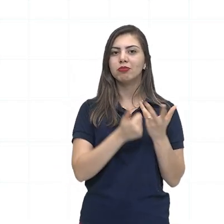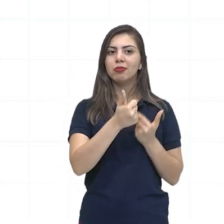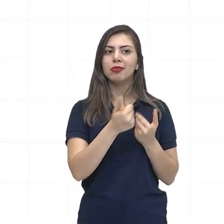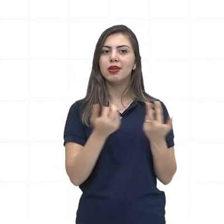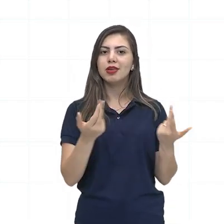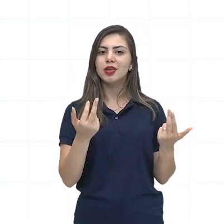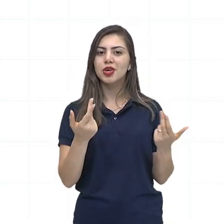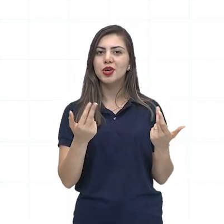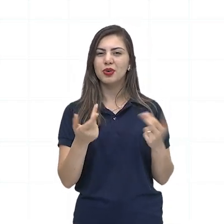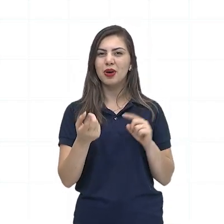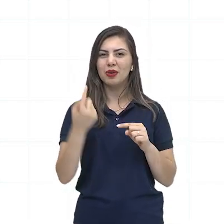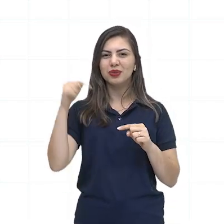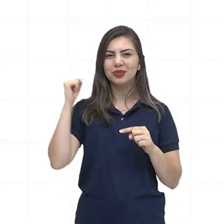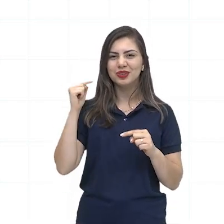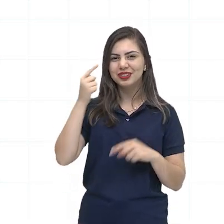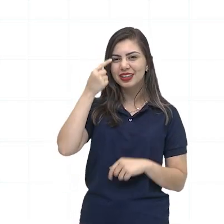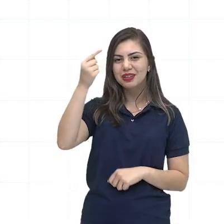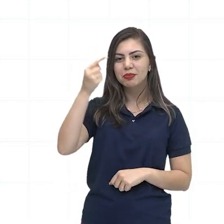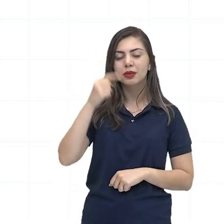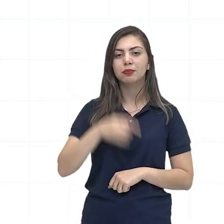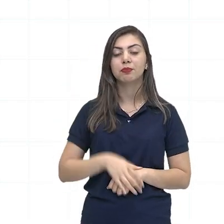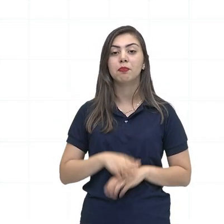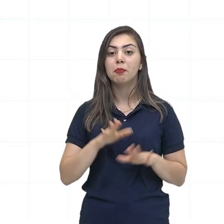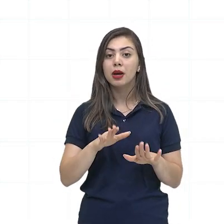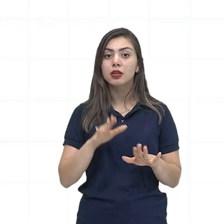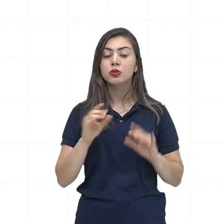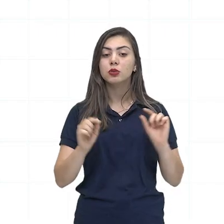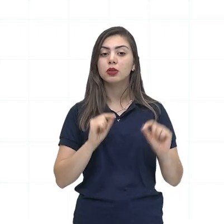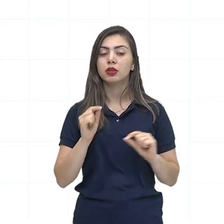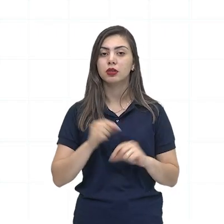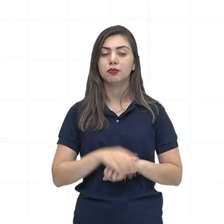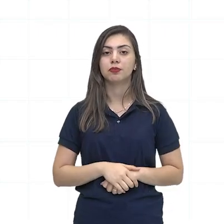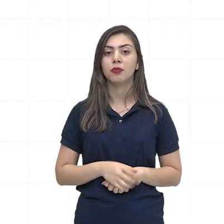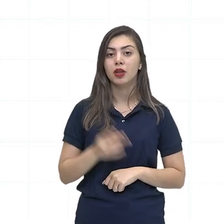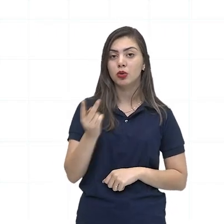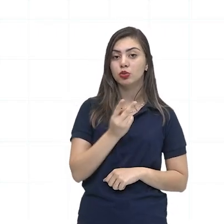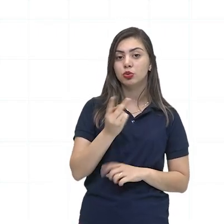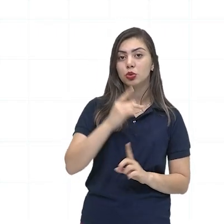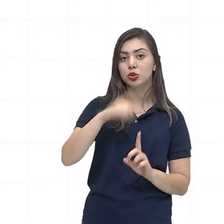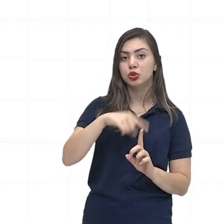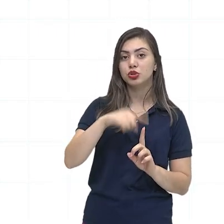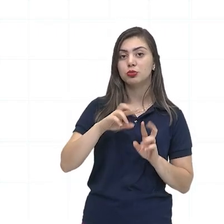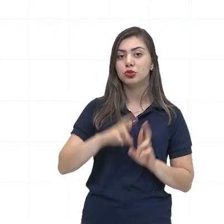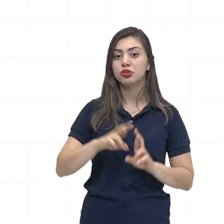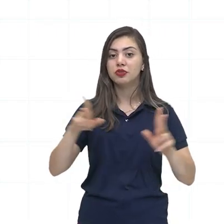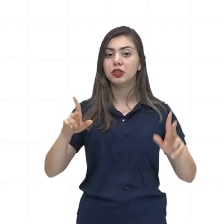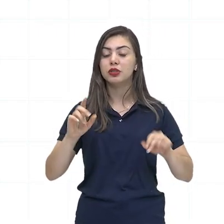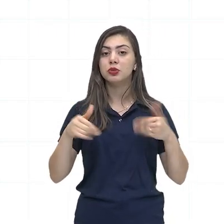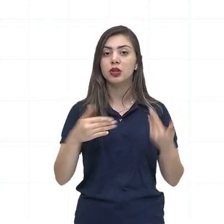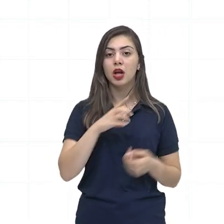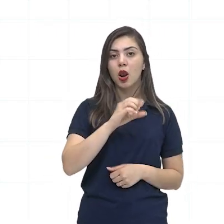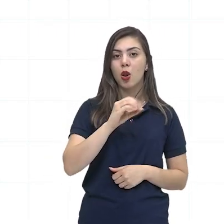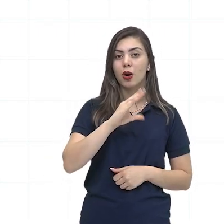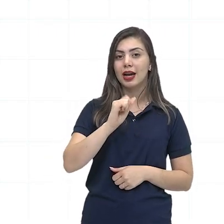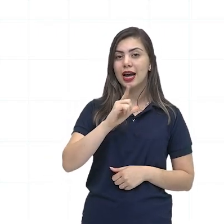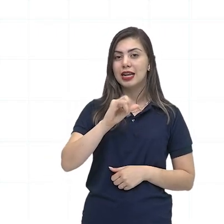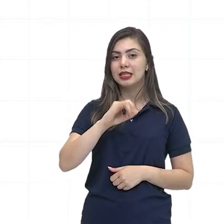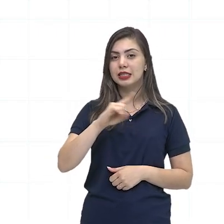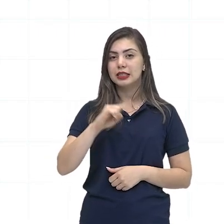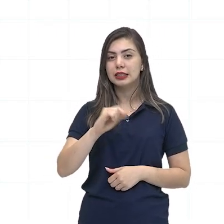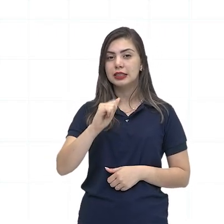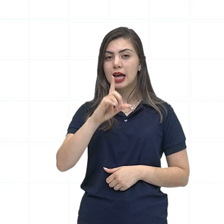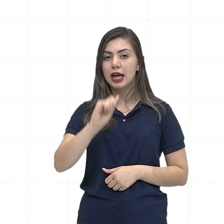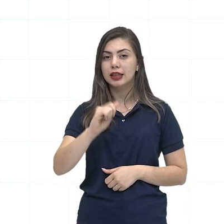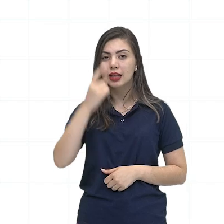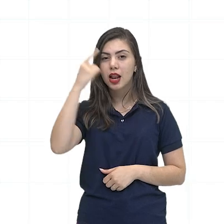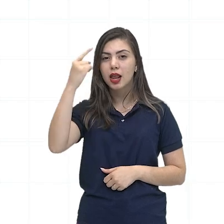mesmos benefícios relacionados à ginástica aeróbica. Lembrando que o que faz as duas diferentes é que na ginástica localizada a